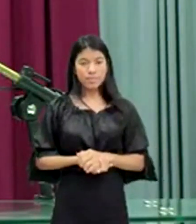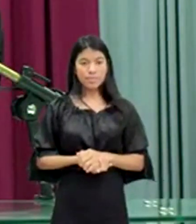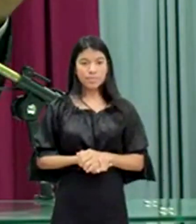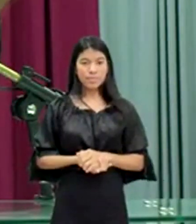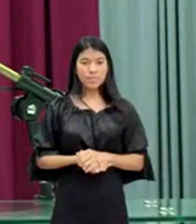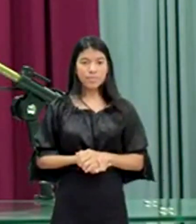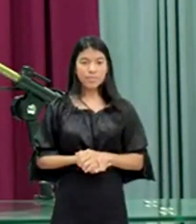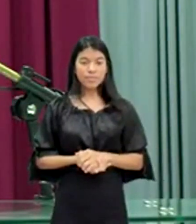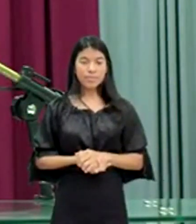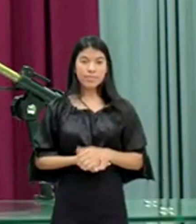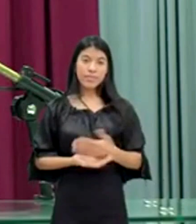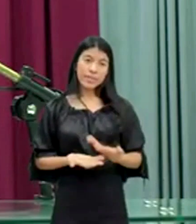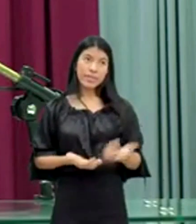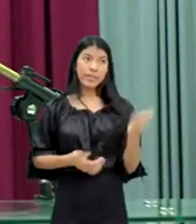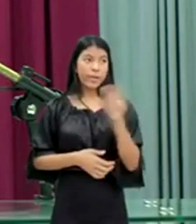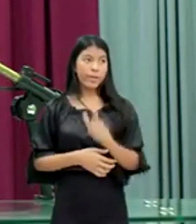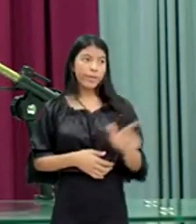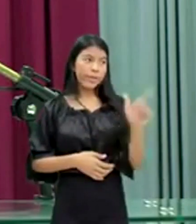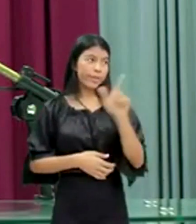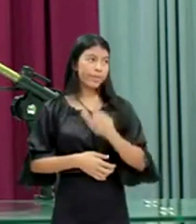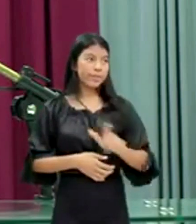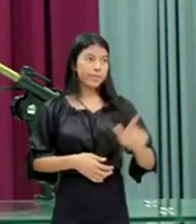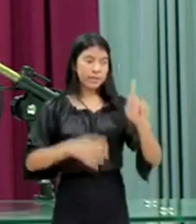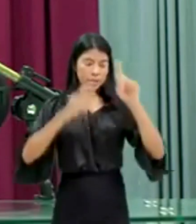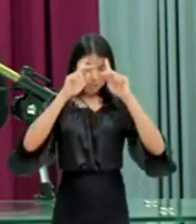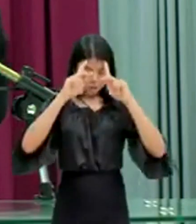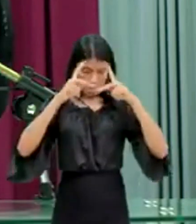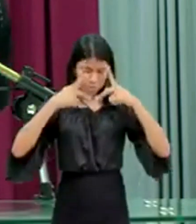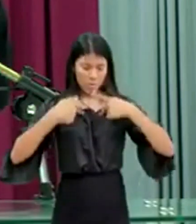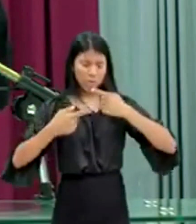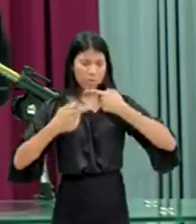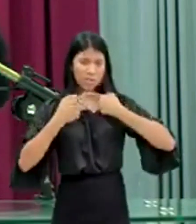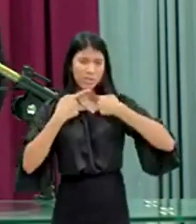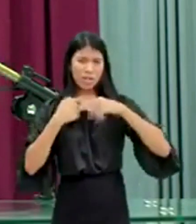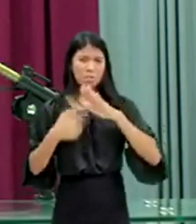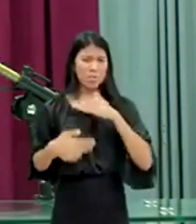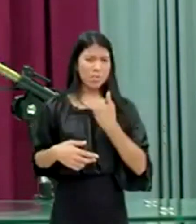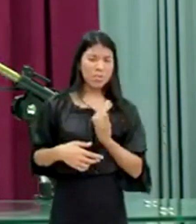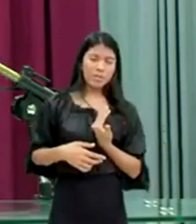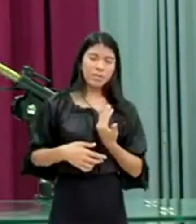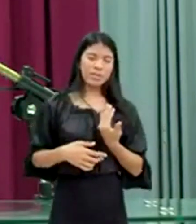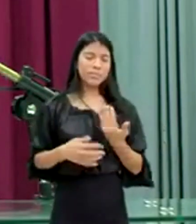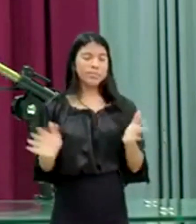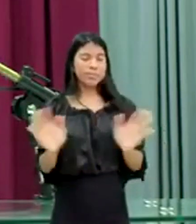que ninguém deseja isso para si mesmo, a não ser no momento de desespero extremo.